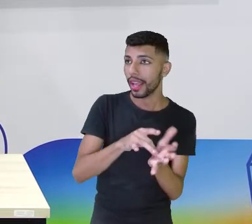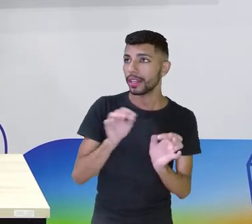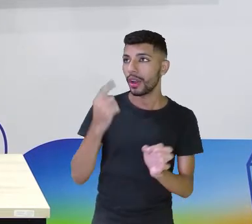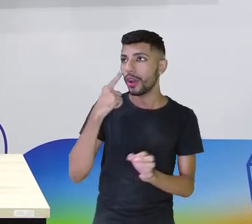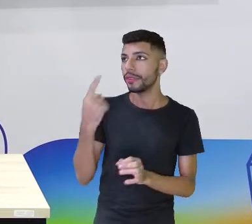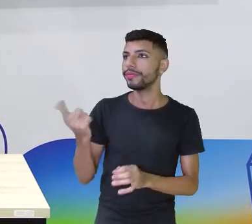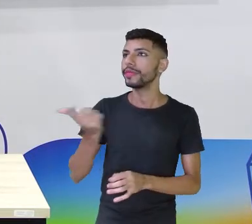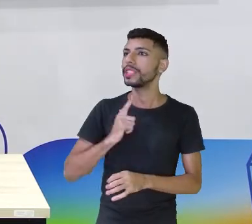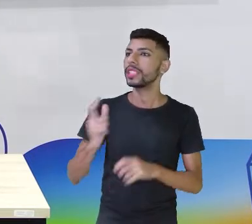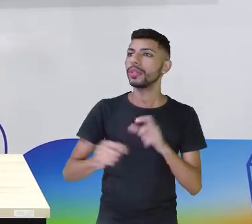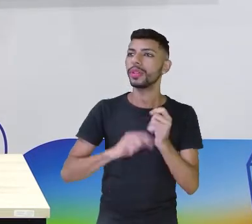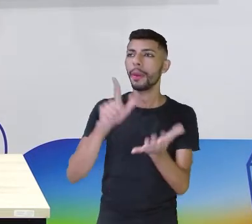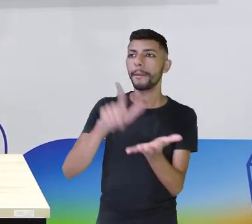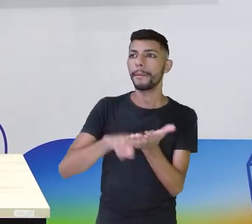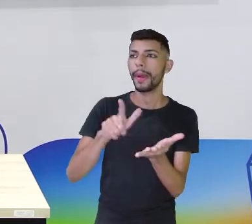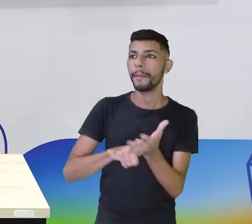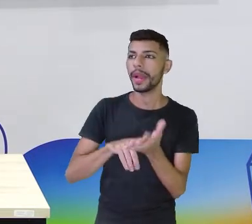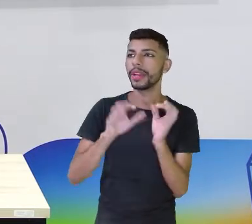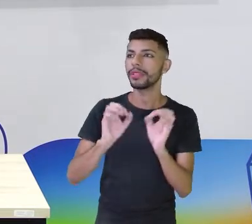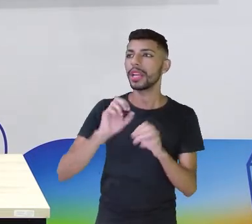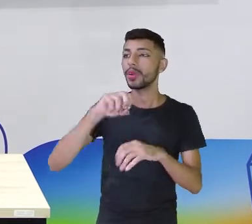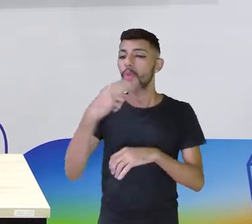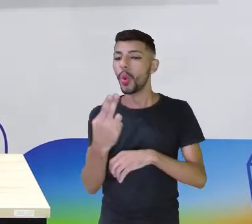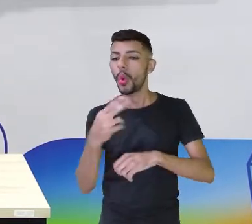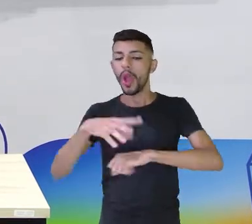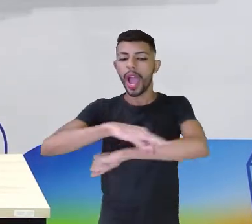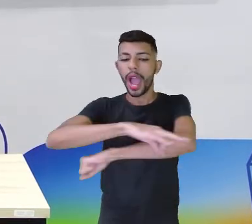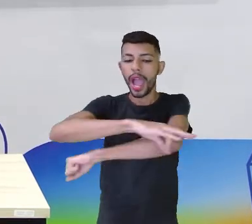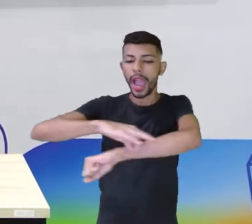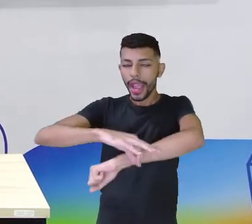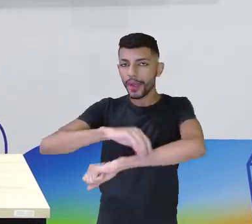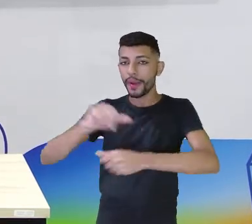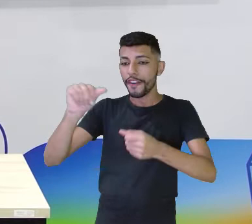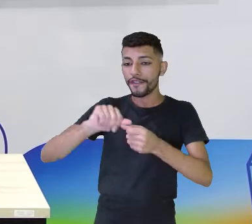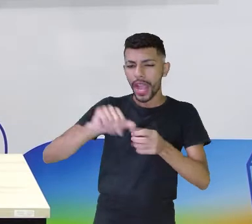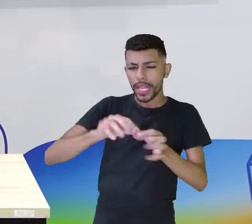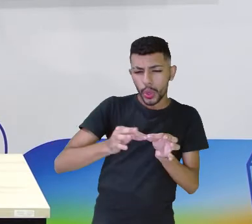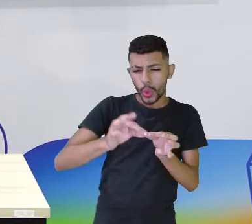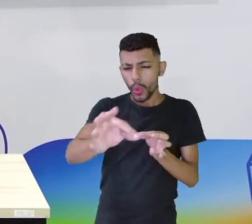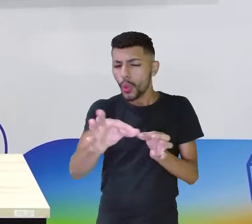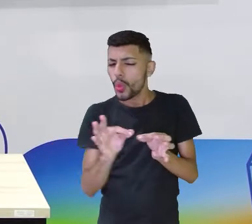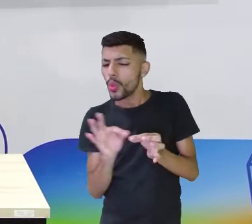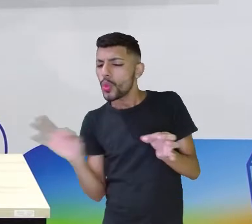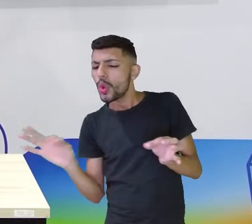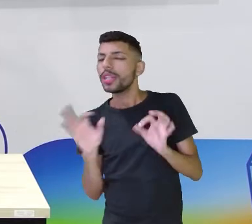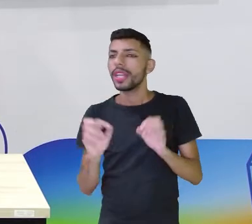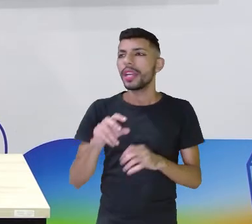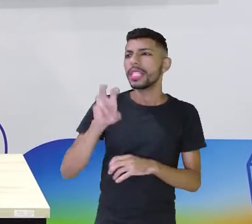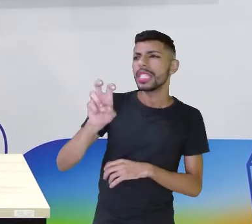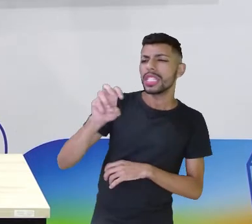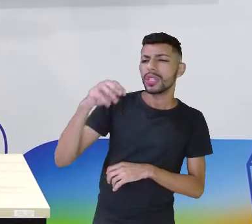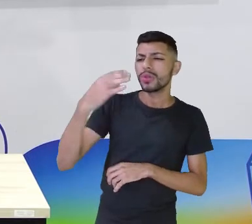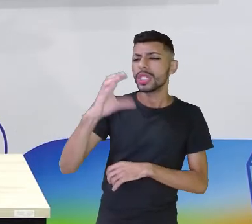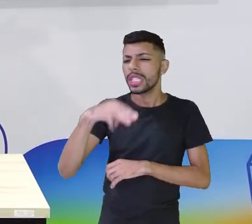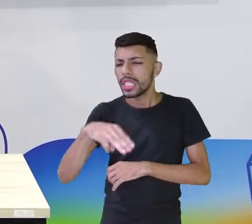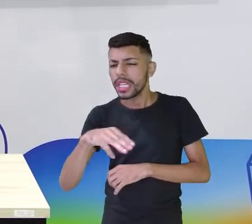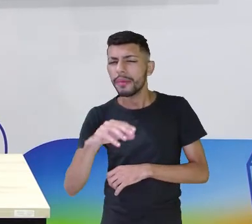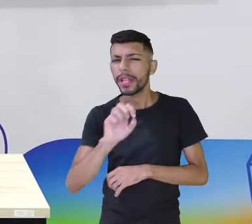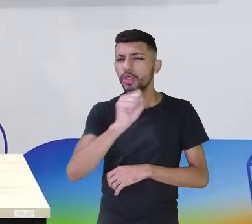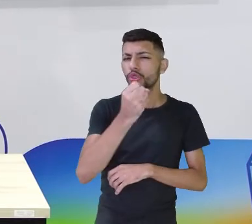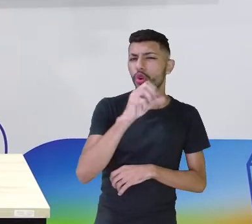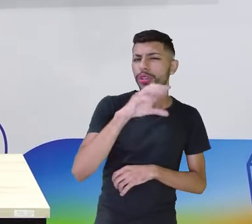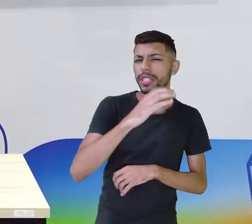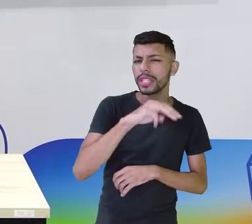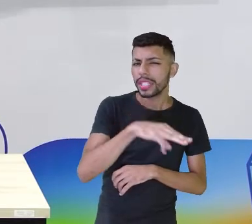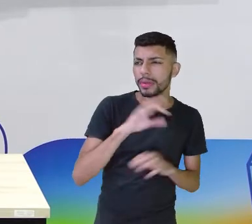lá o papelzinho ou a minha régua, faço a medição, 5 centímetros, 8